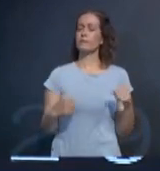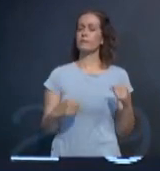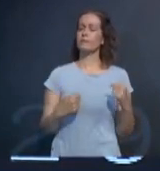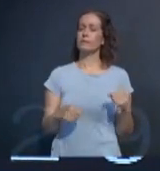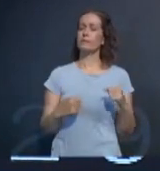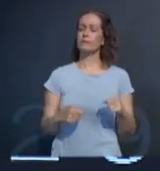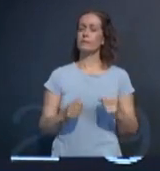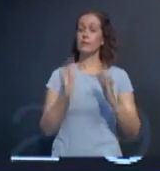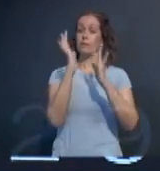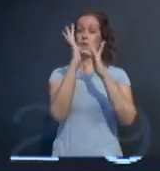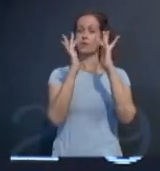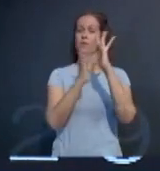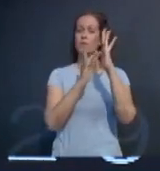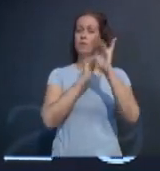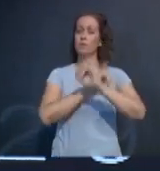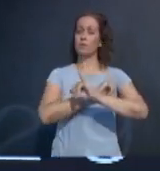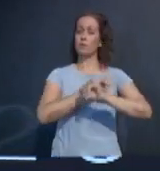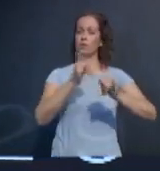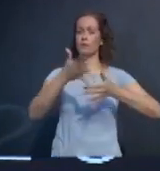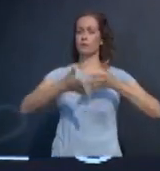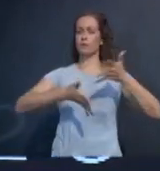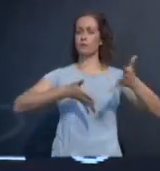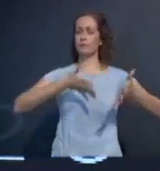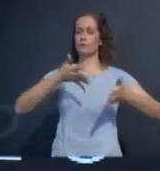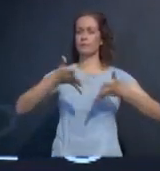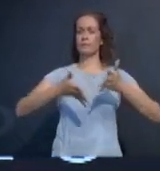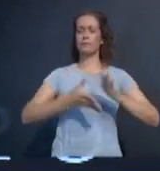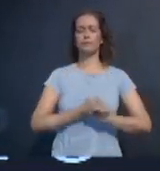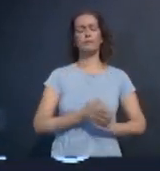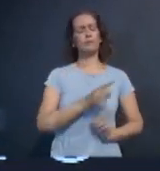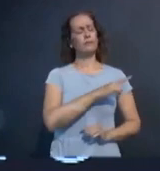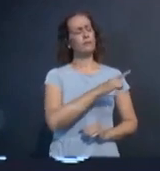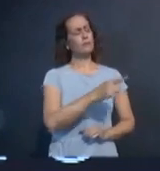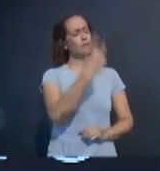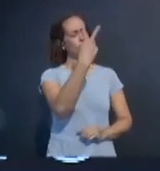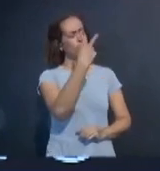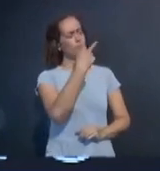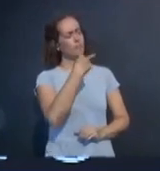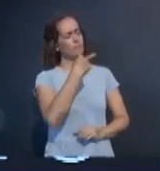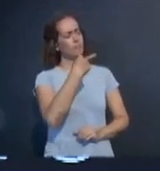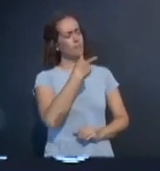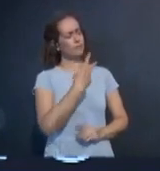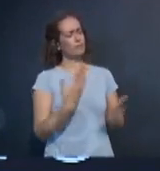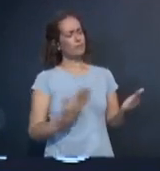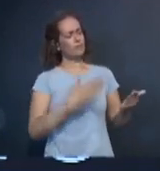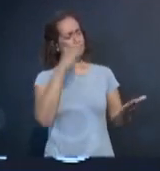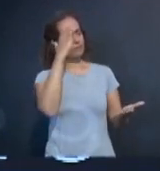Disse-lhe Jesus: porque me viste, creste?